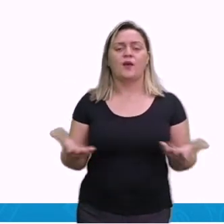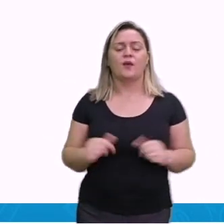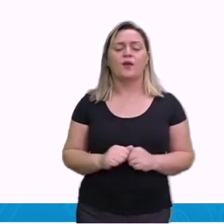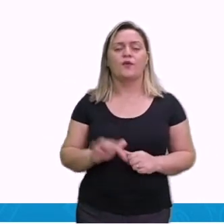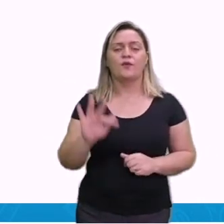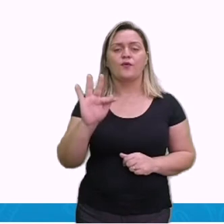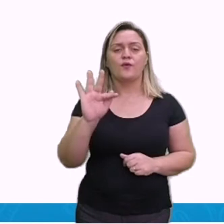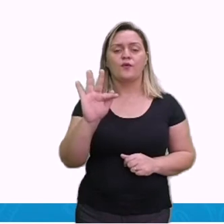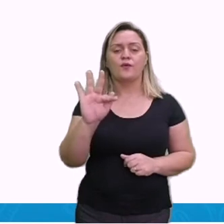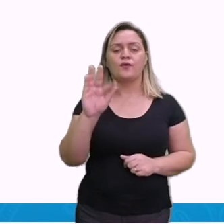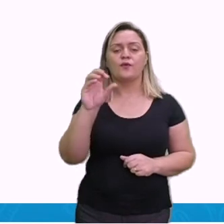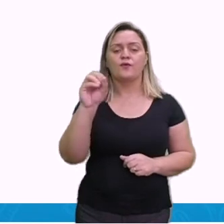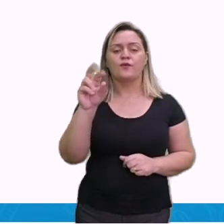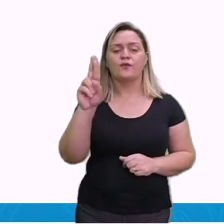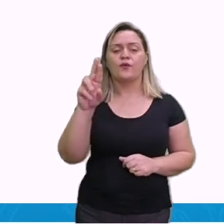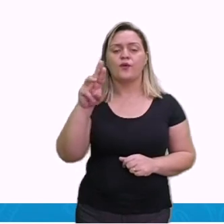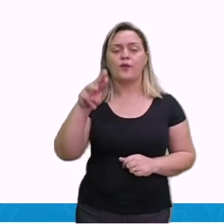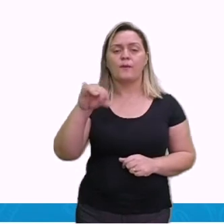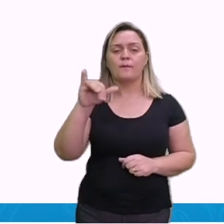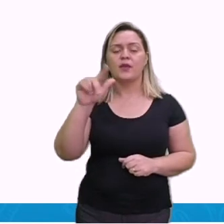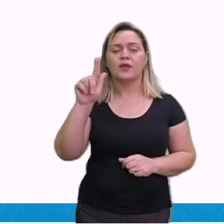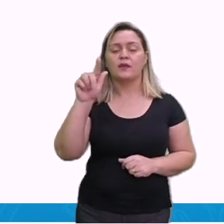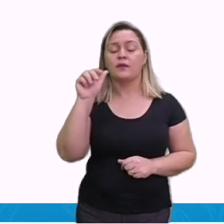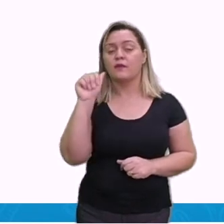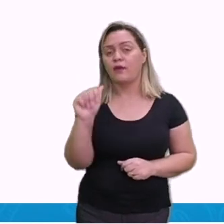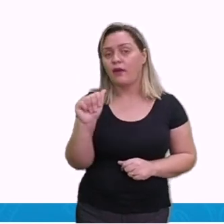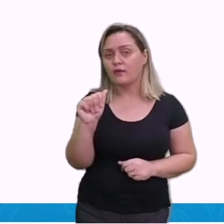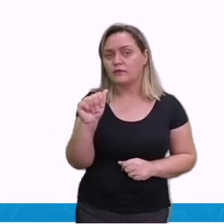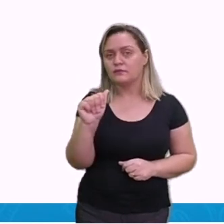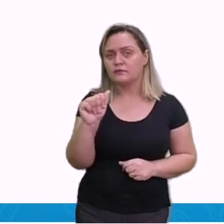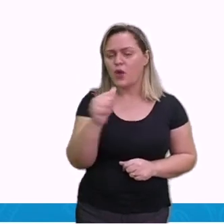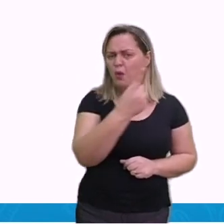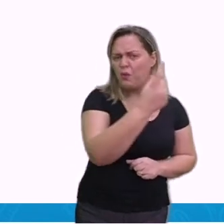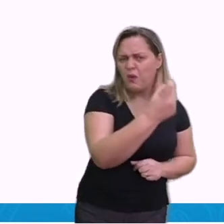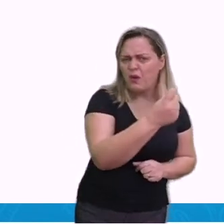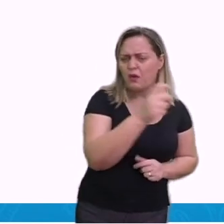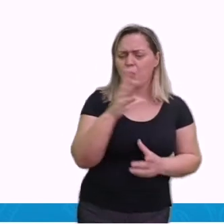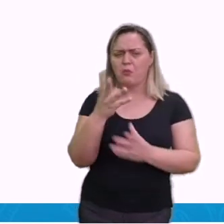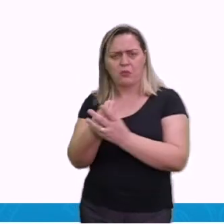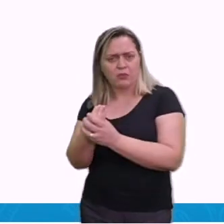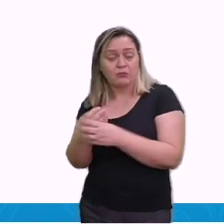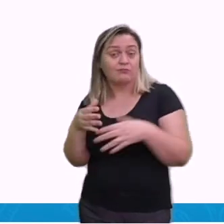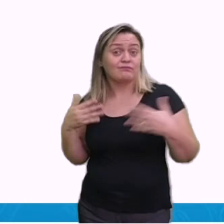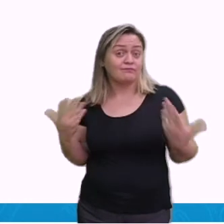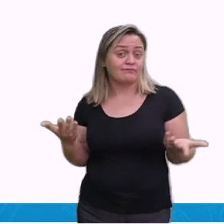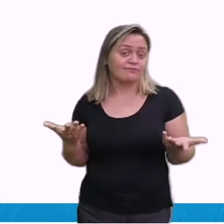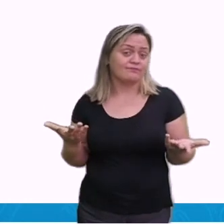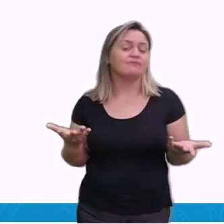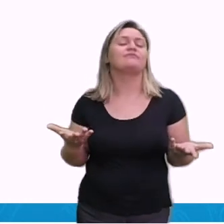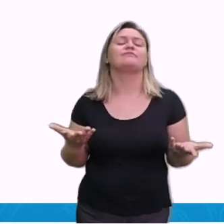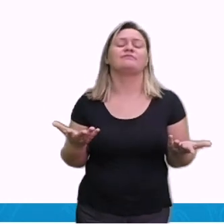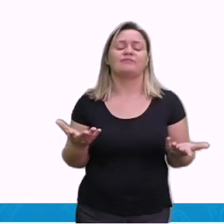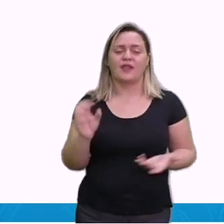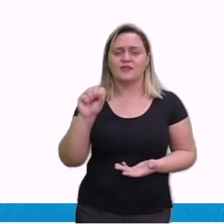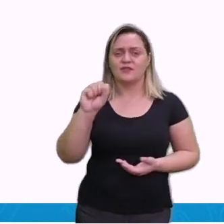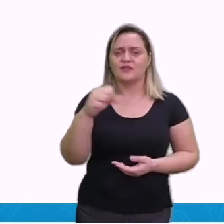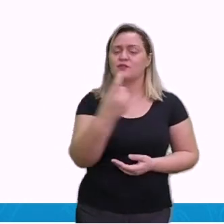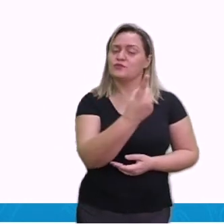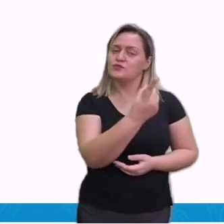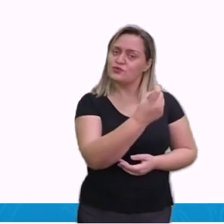bonecas? Várias bonecas ou duas ou mais. Então, plural. Quando tem mais objetos, mais coisas,